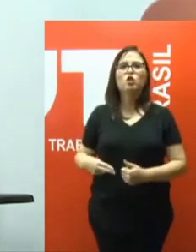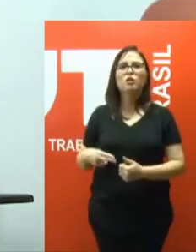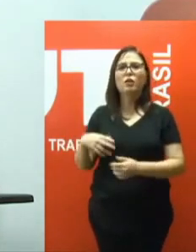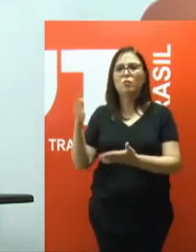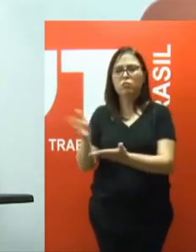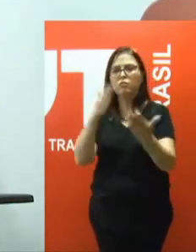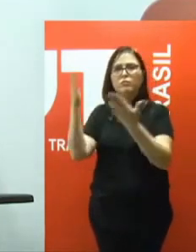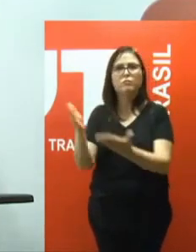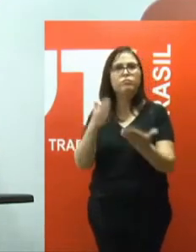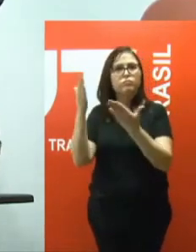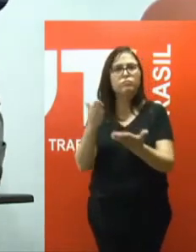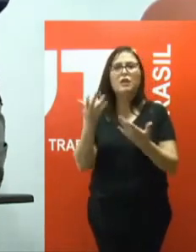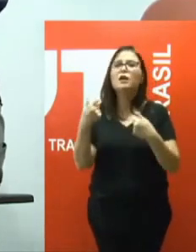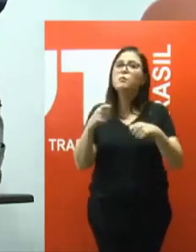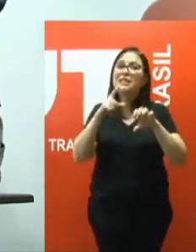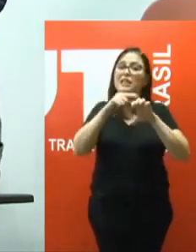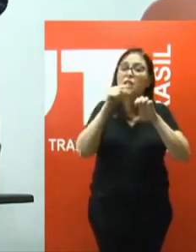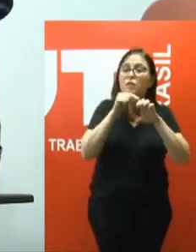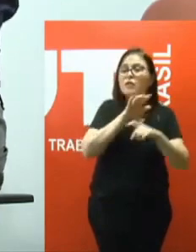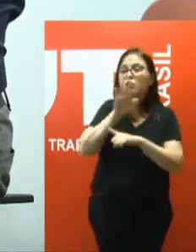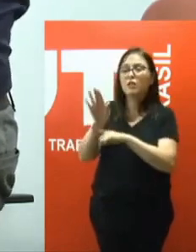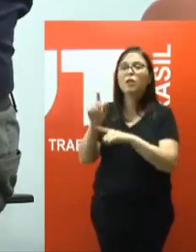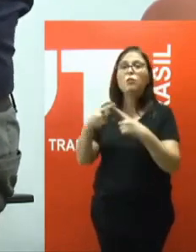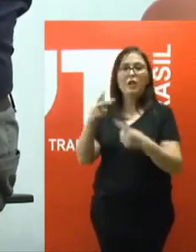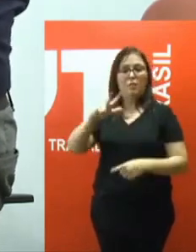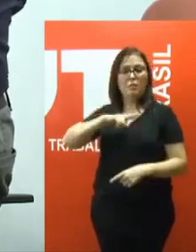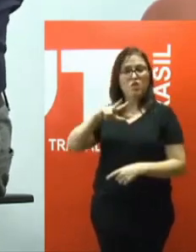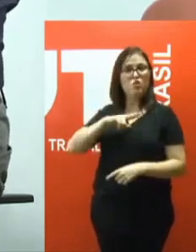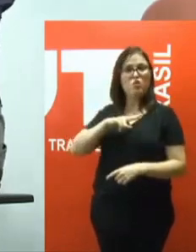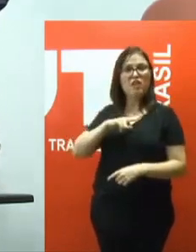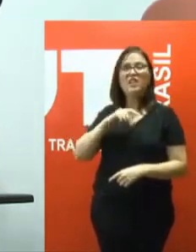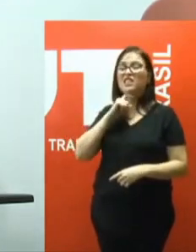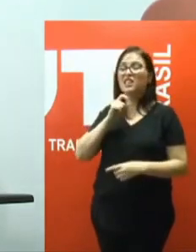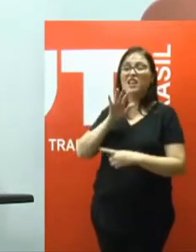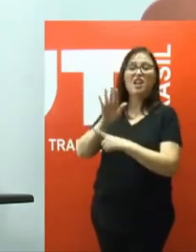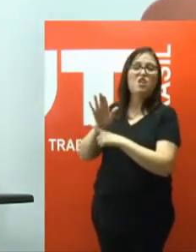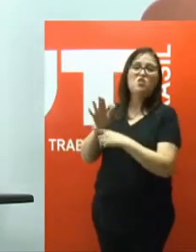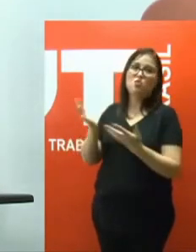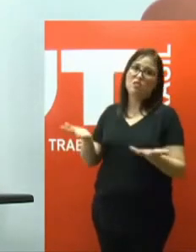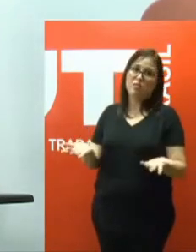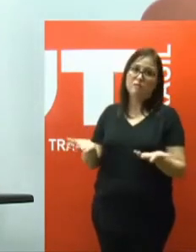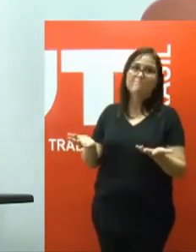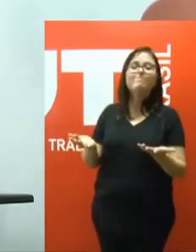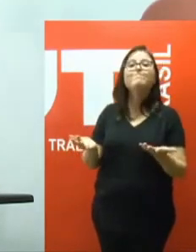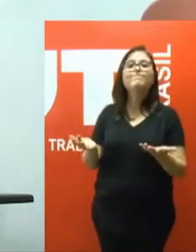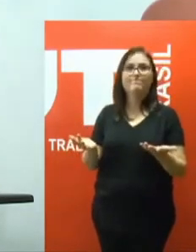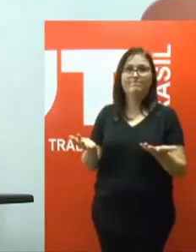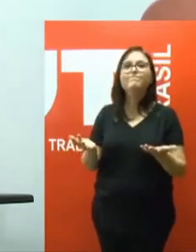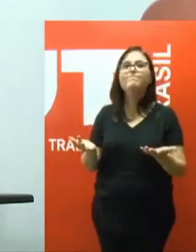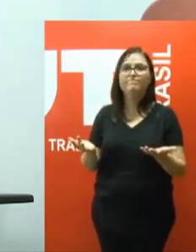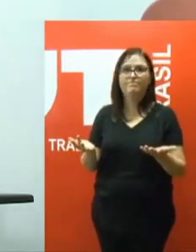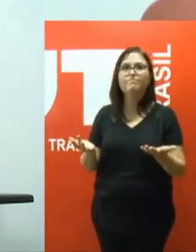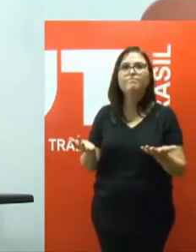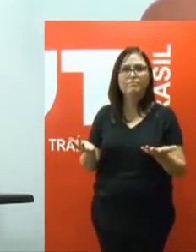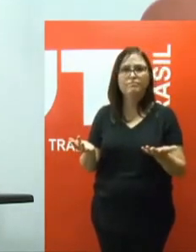porque os empresários do setor privado não vão te ajudar em nada a fazer isso. Vai ter que encarar a briga.